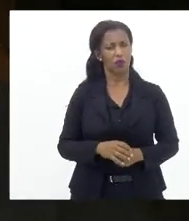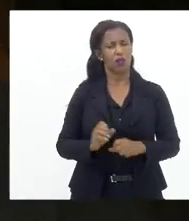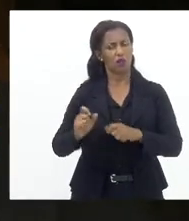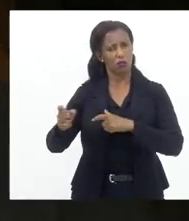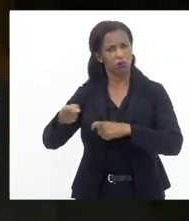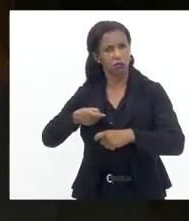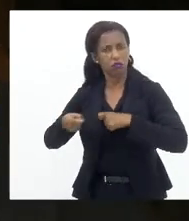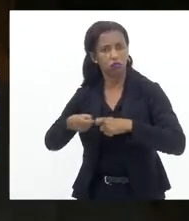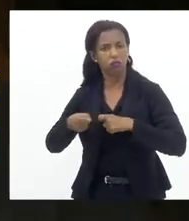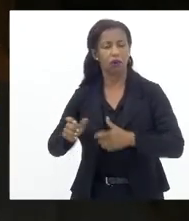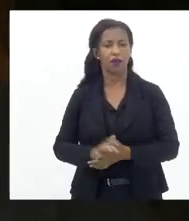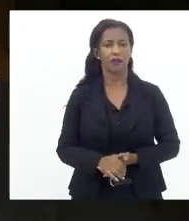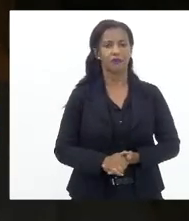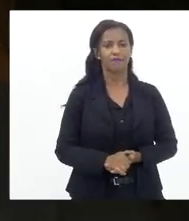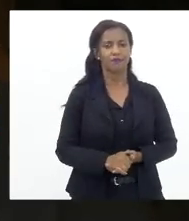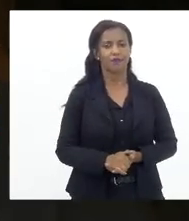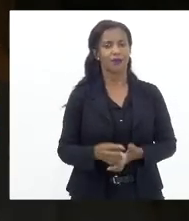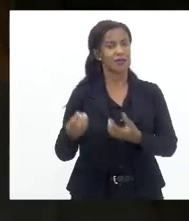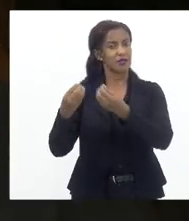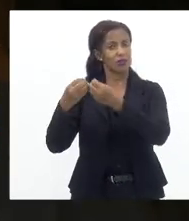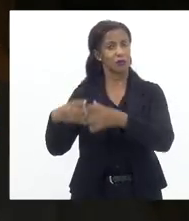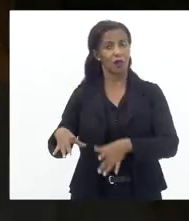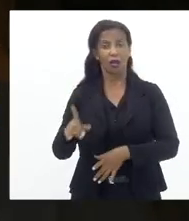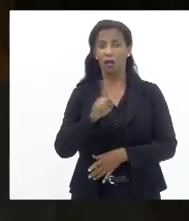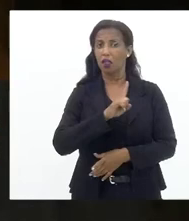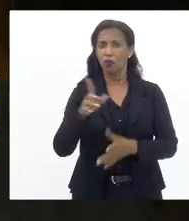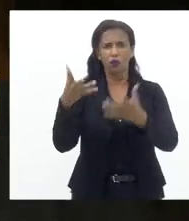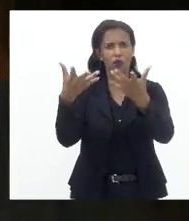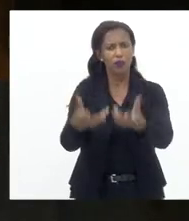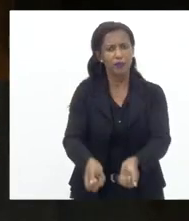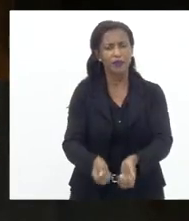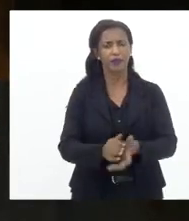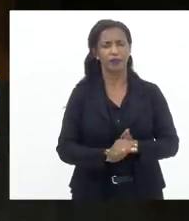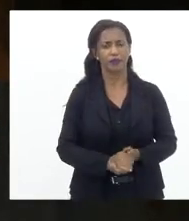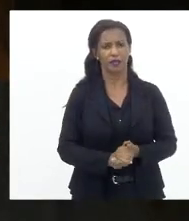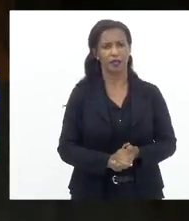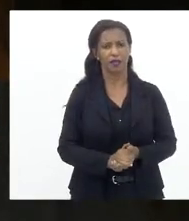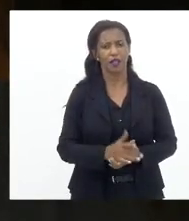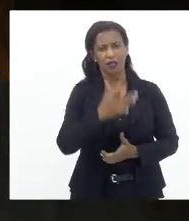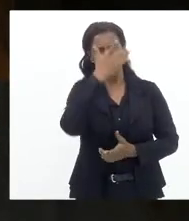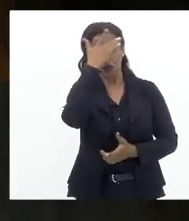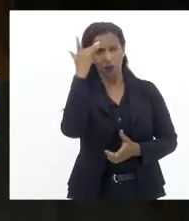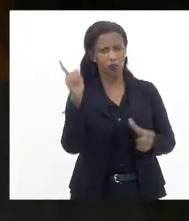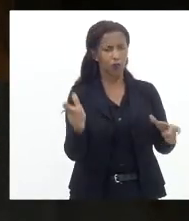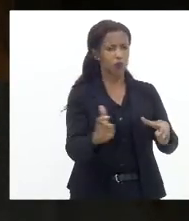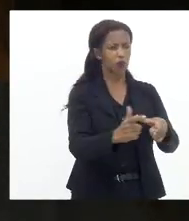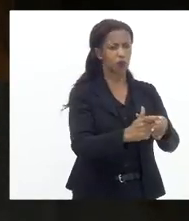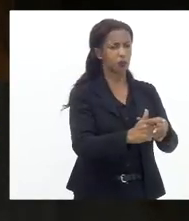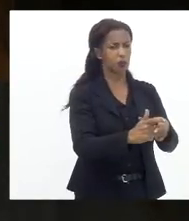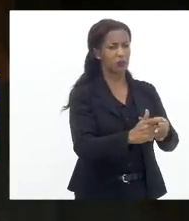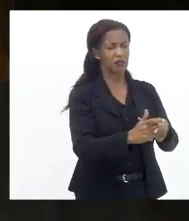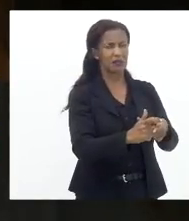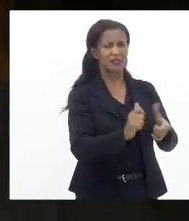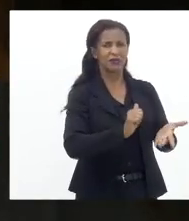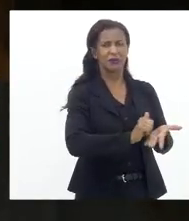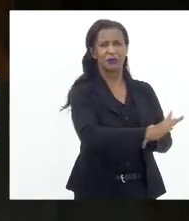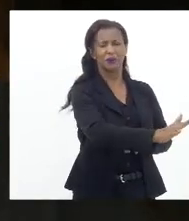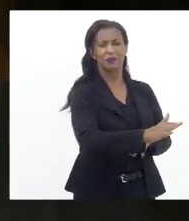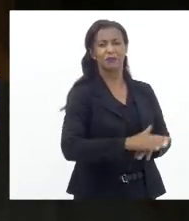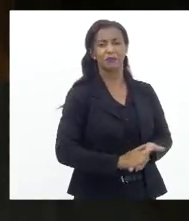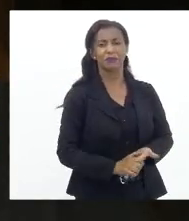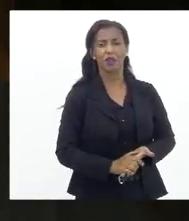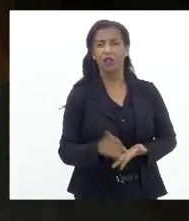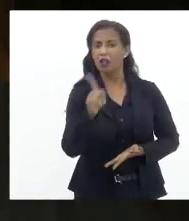que eu luto seja sucateada não deixarei que as minorias sejam escanteados